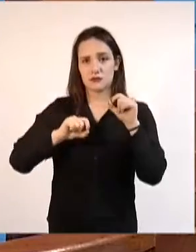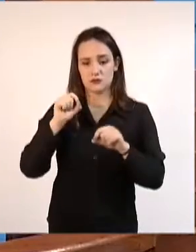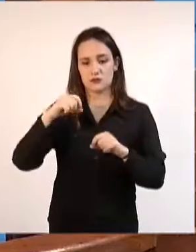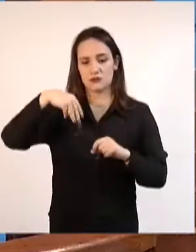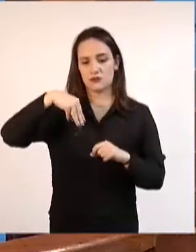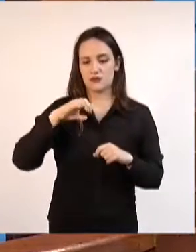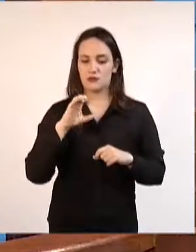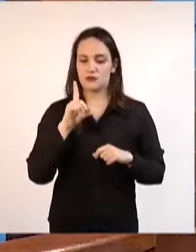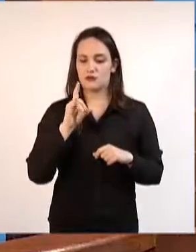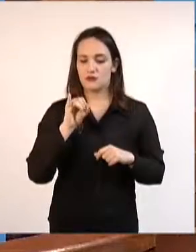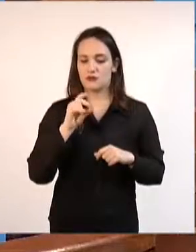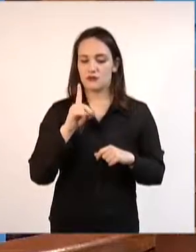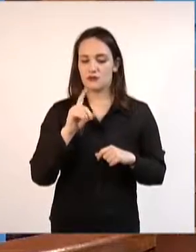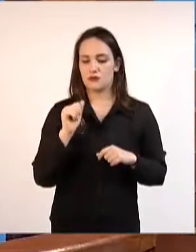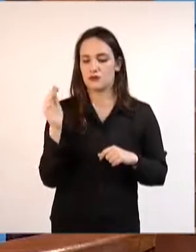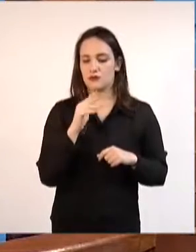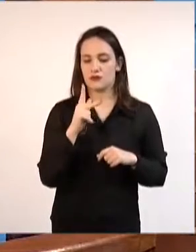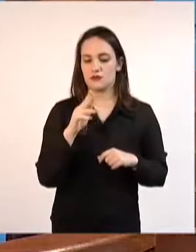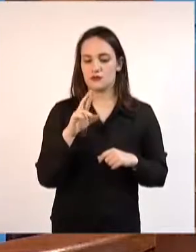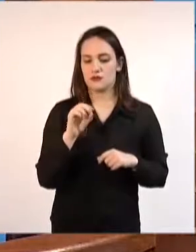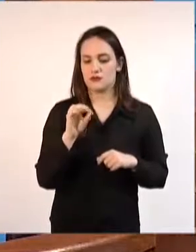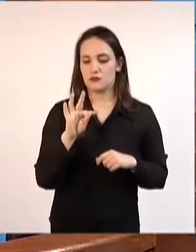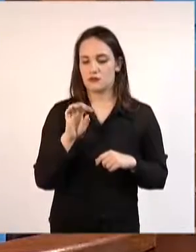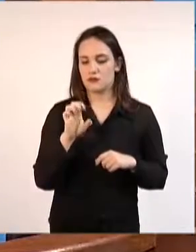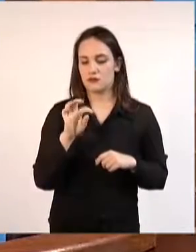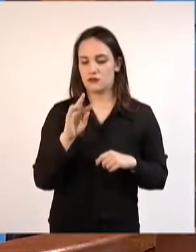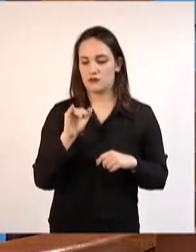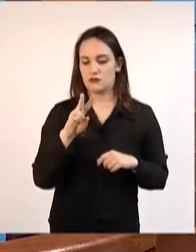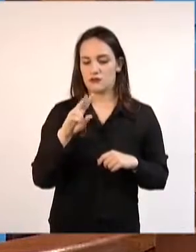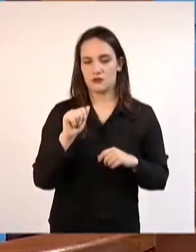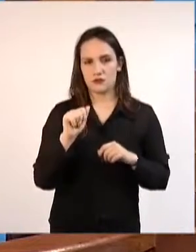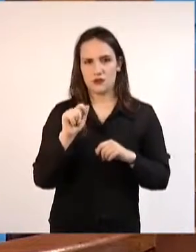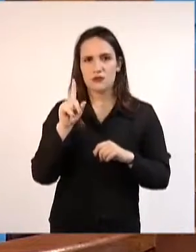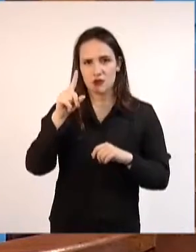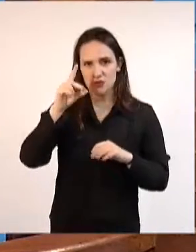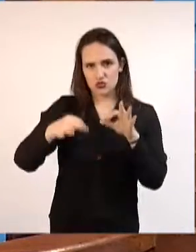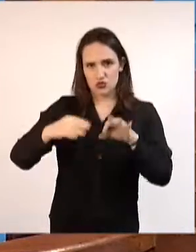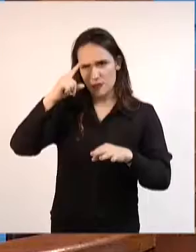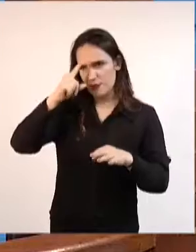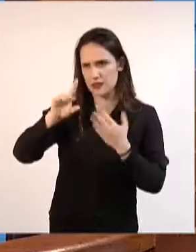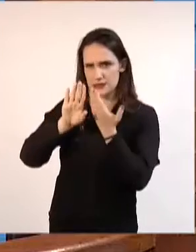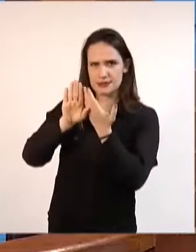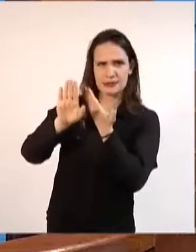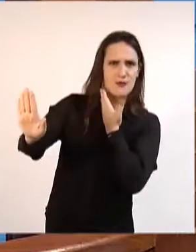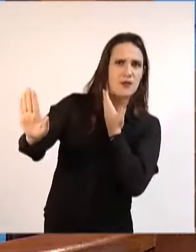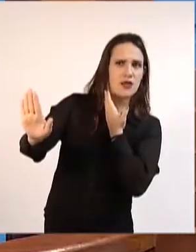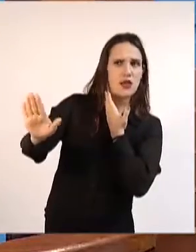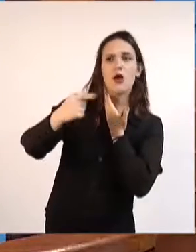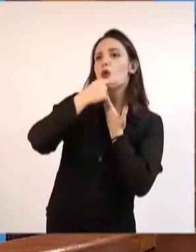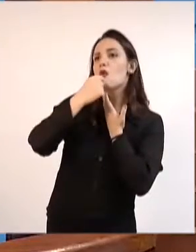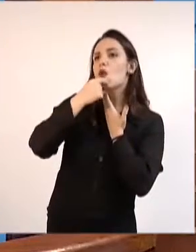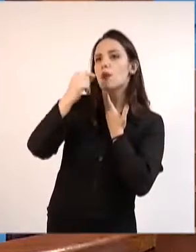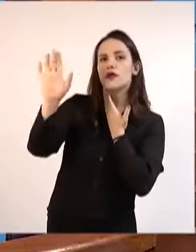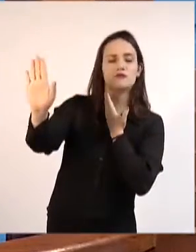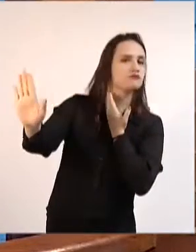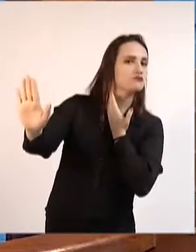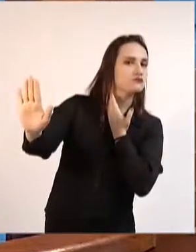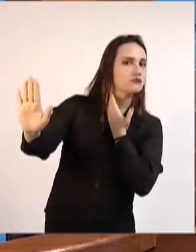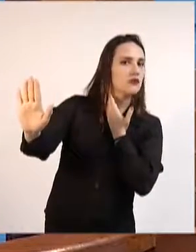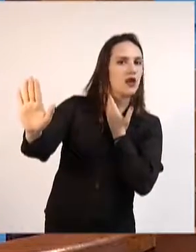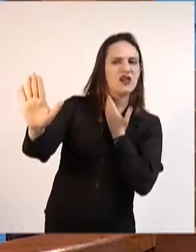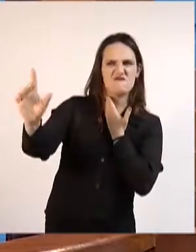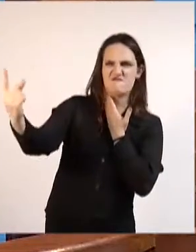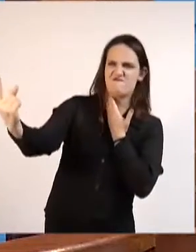Quantos casos nós temos de que a justiça determina a medida protetiva, o cara não pode chegar perto da mulher, ele vai lá e mata a mulher. Então não resolveu